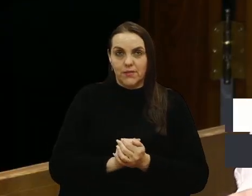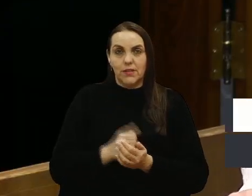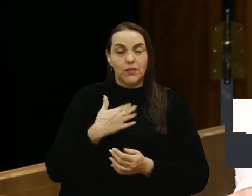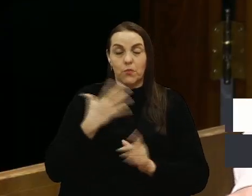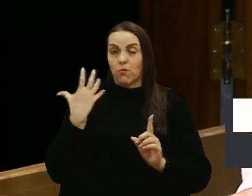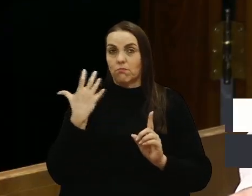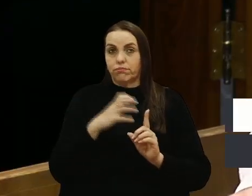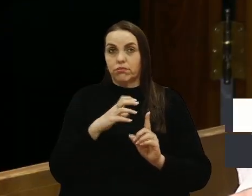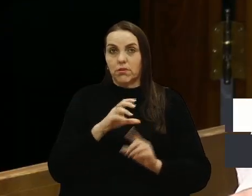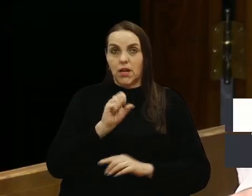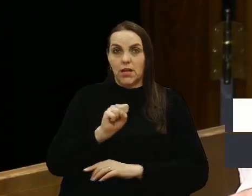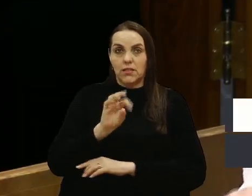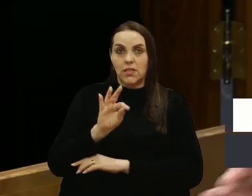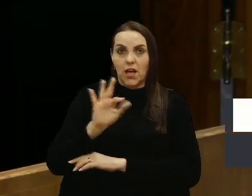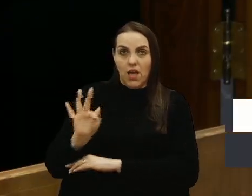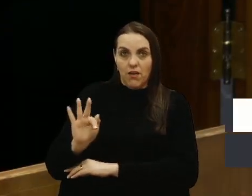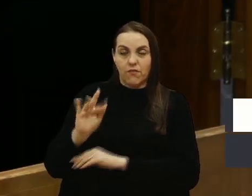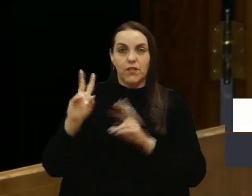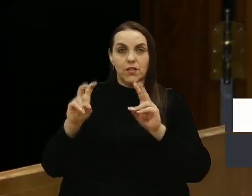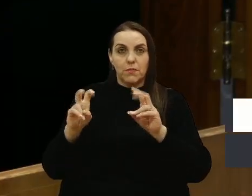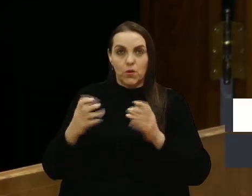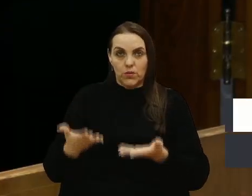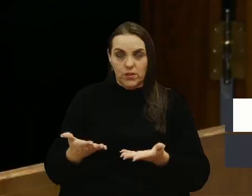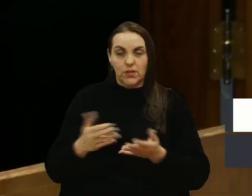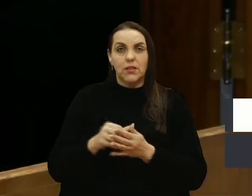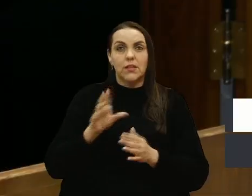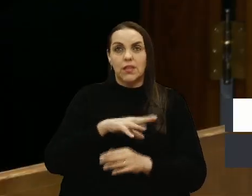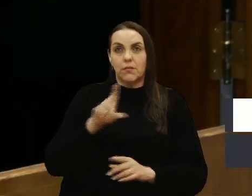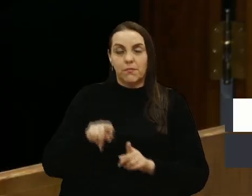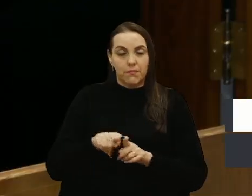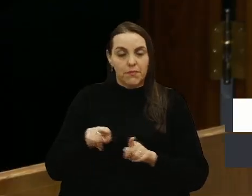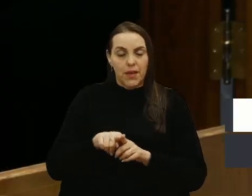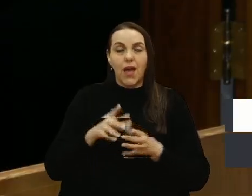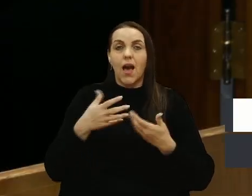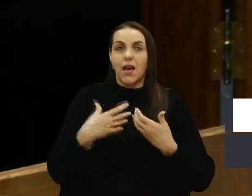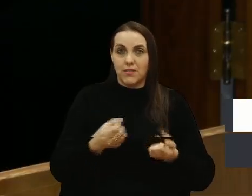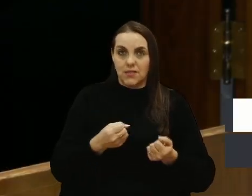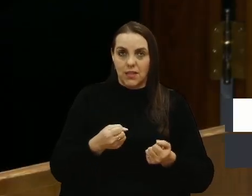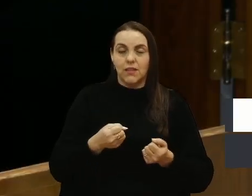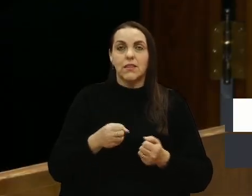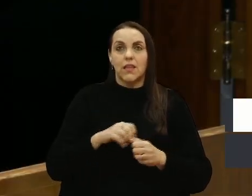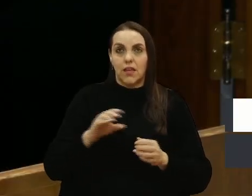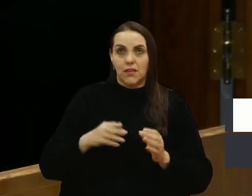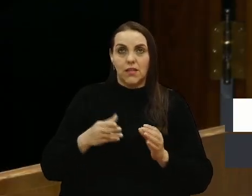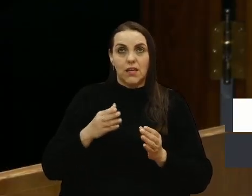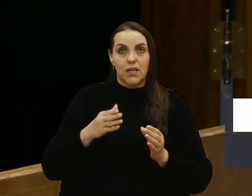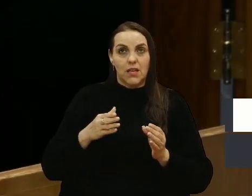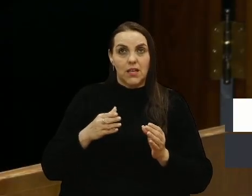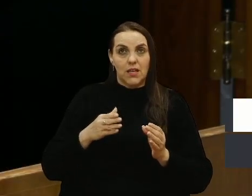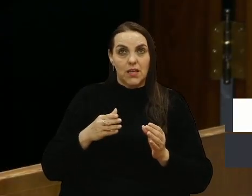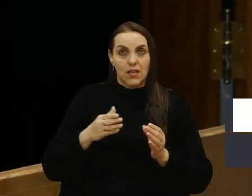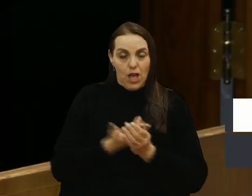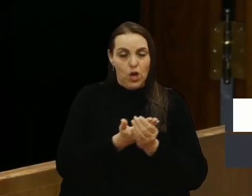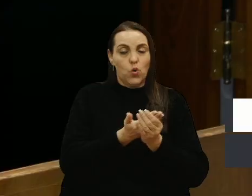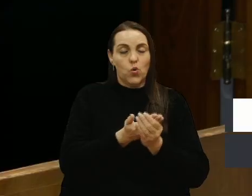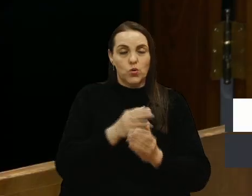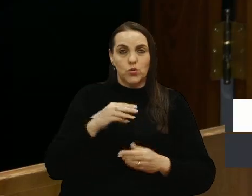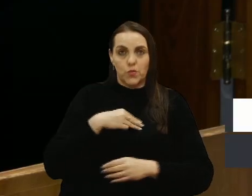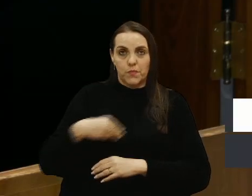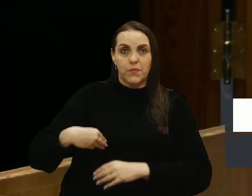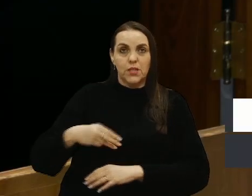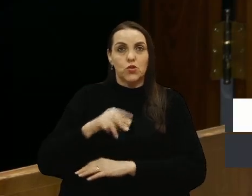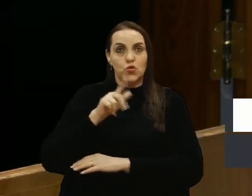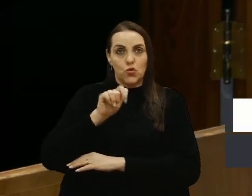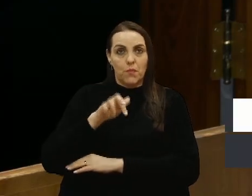ao Supremo Tribunal Federal nessa pauta, em especial na admissão do recurso extraordinário pelo ministro Gilmar Mendes, que não está